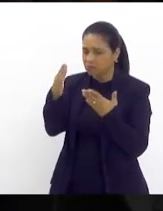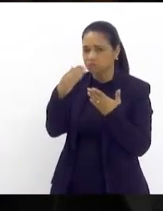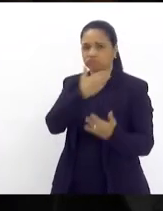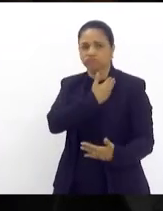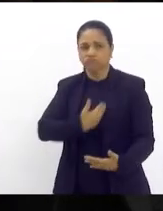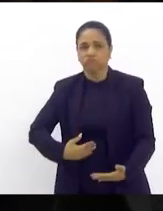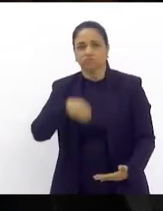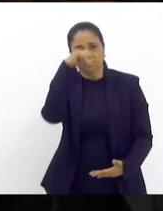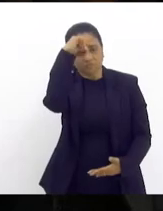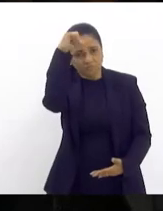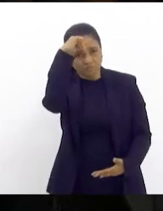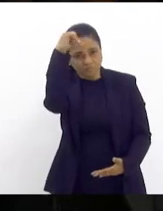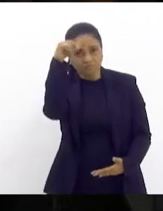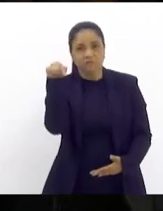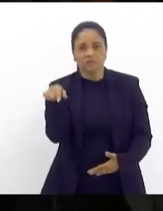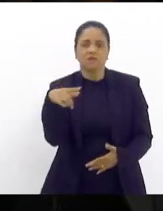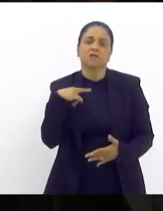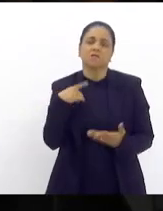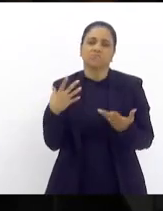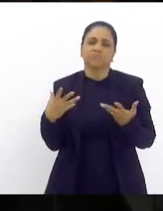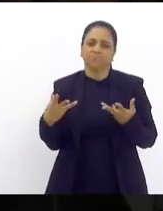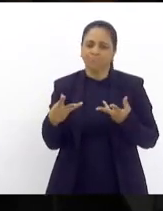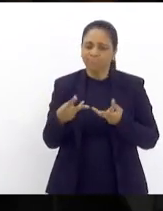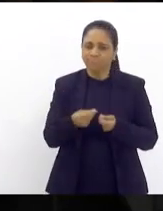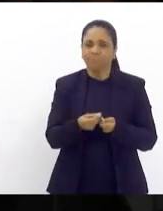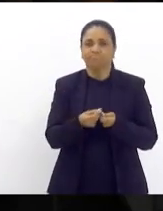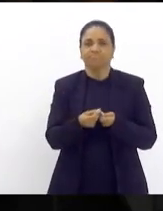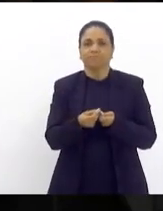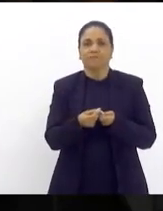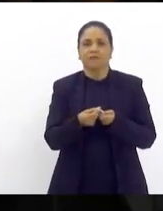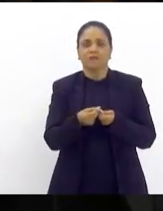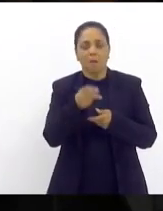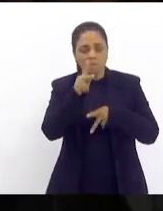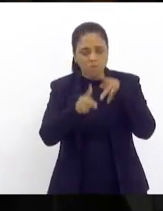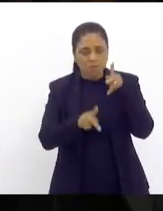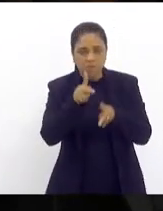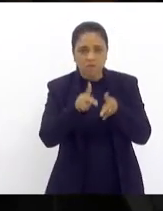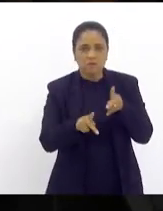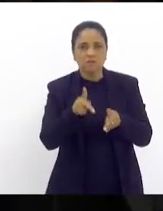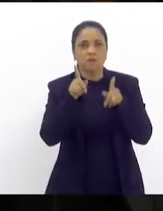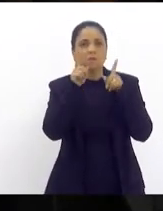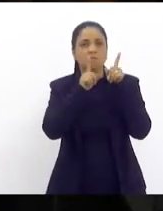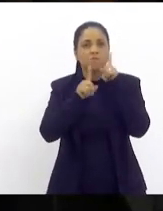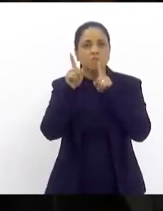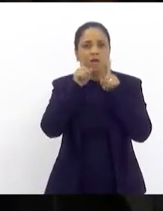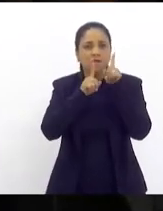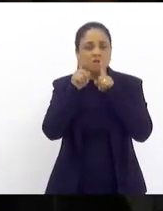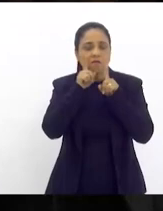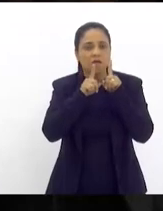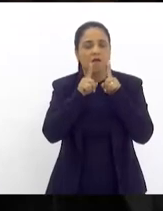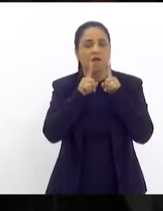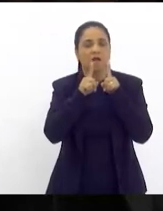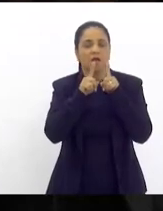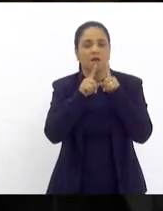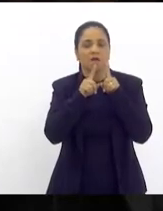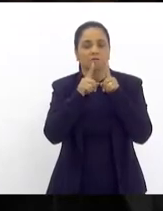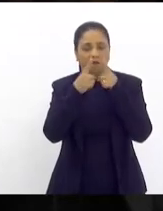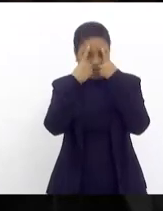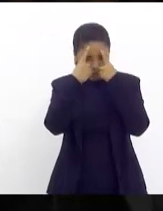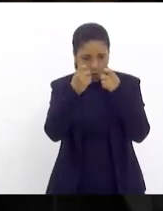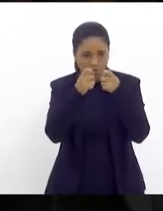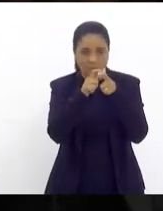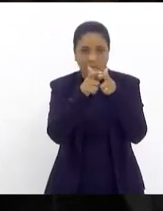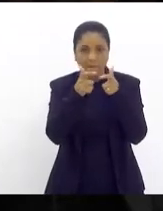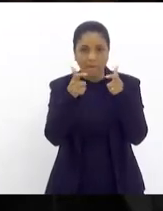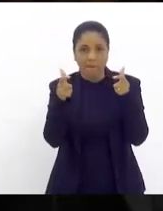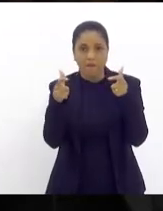e Óbvio parabenizar a população de Maricá que vem sofrendo mas crescentes ondas de violência em nossa cidade